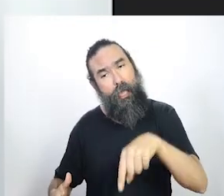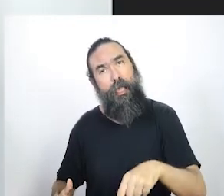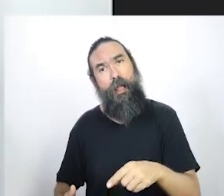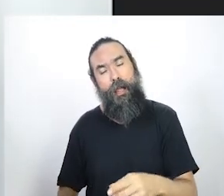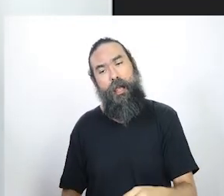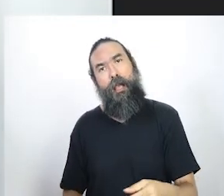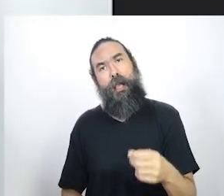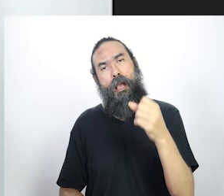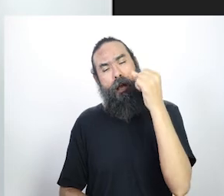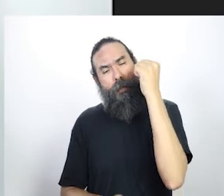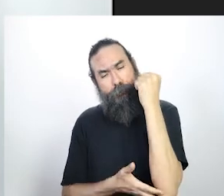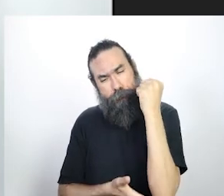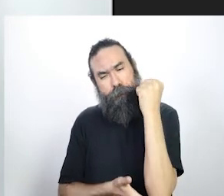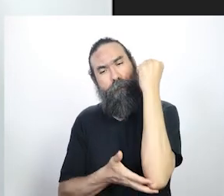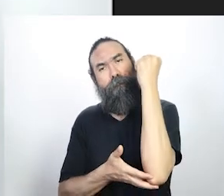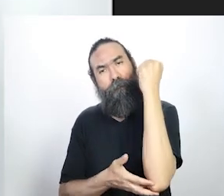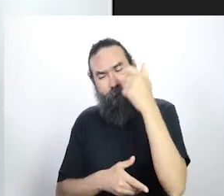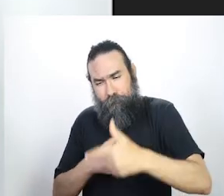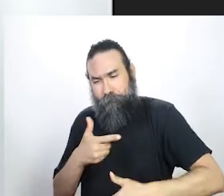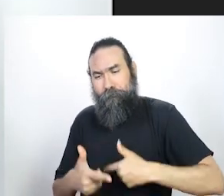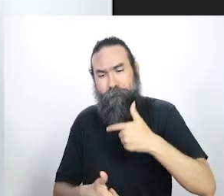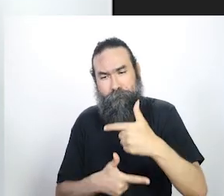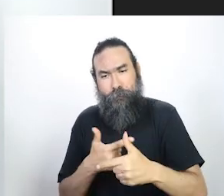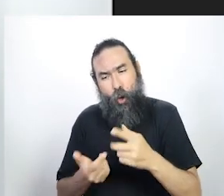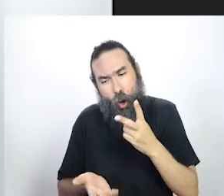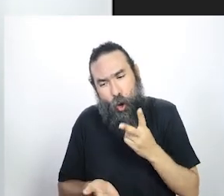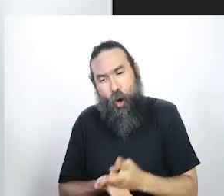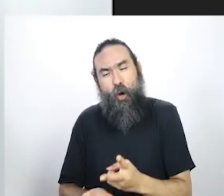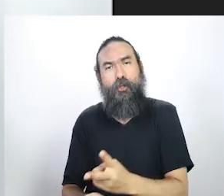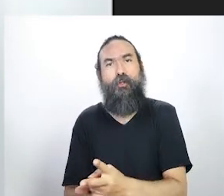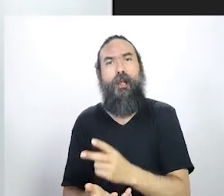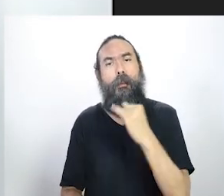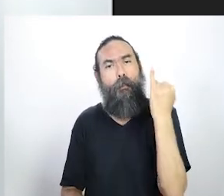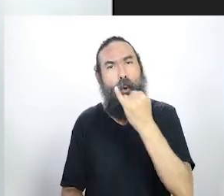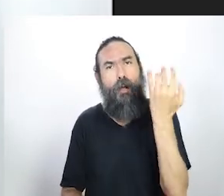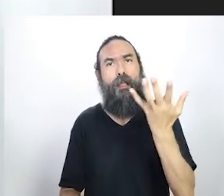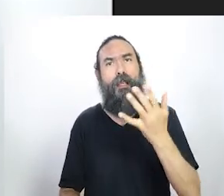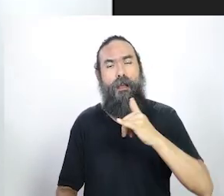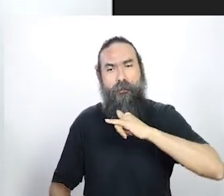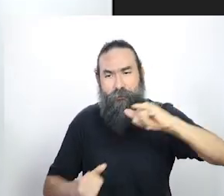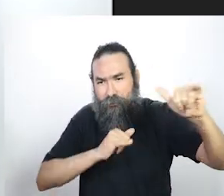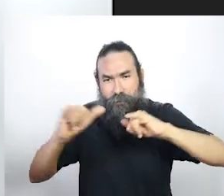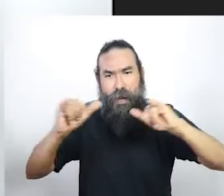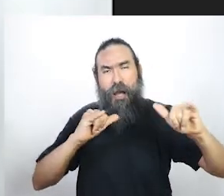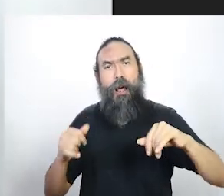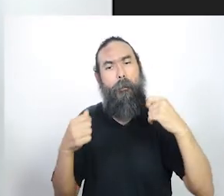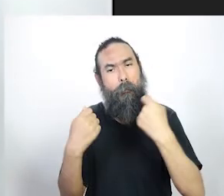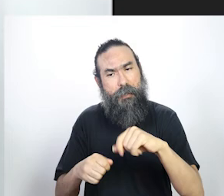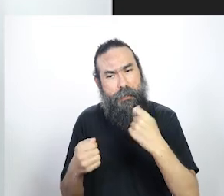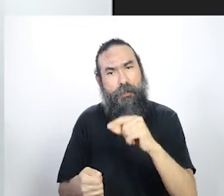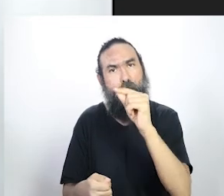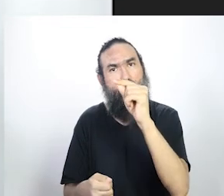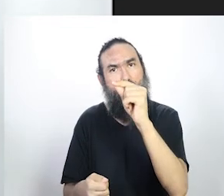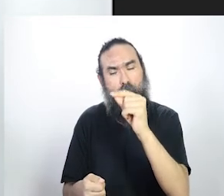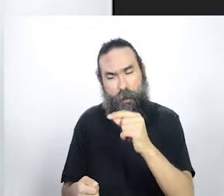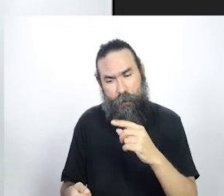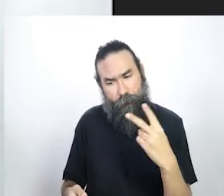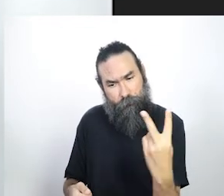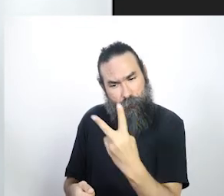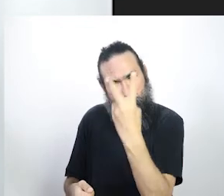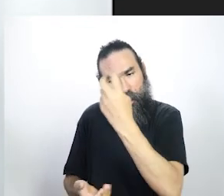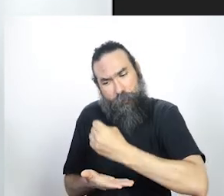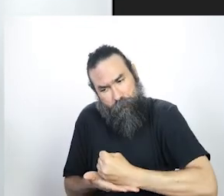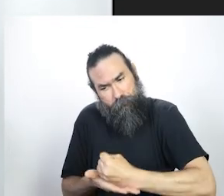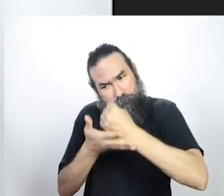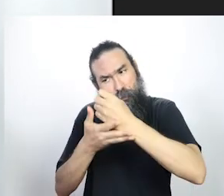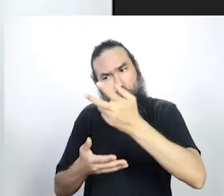resistência e a necessidade de se falar, de reconhecer e de se investir na cultura,